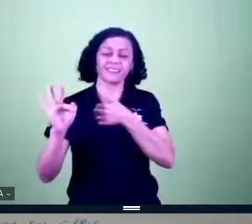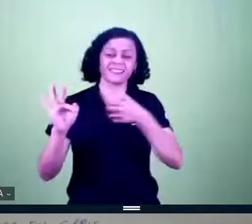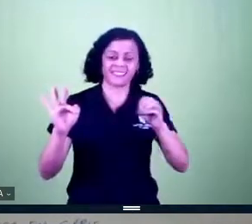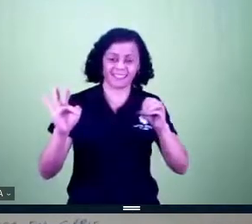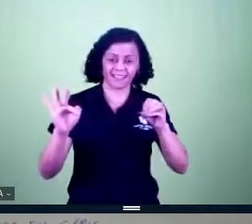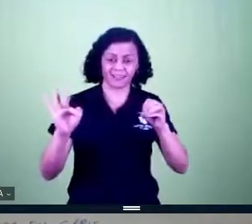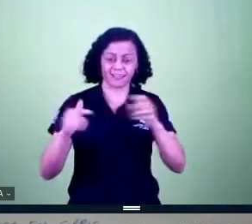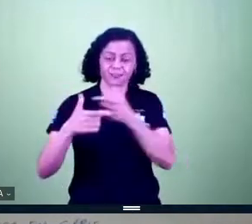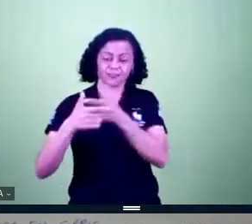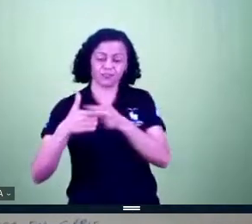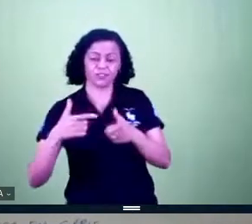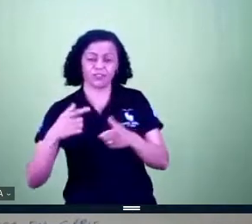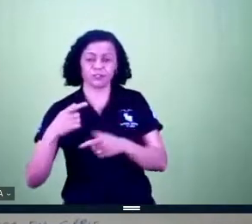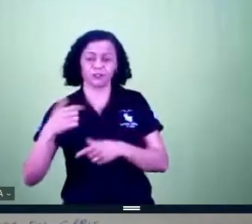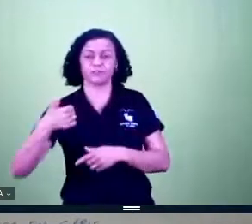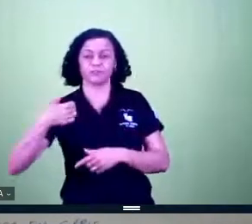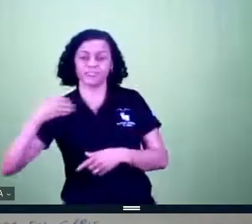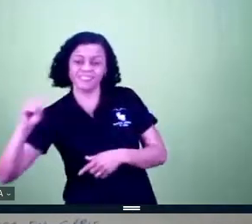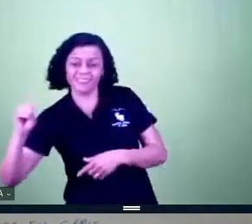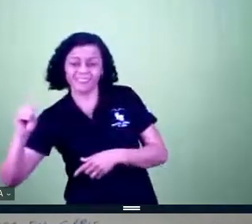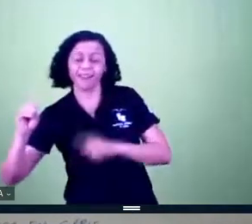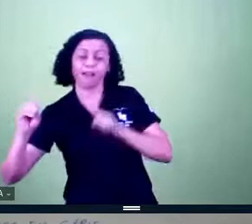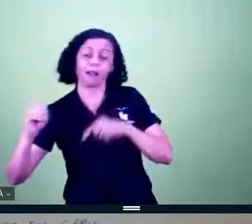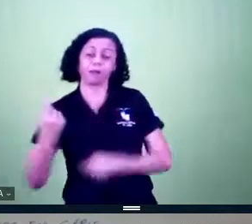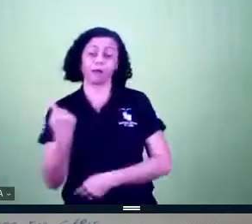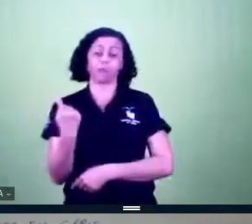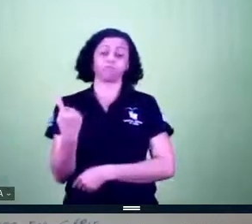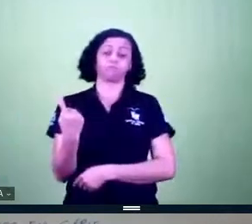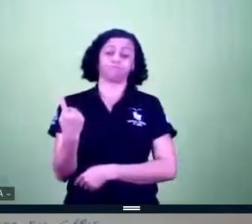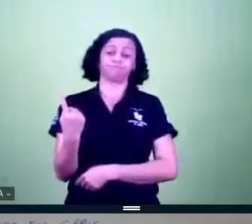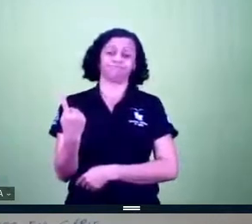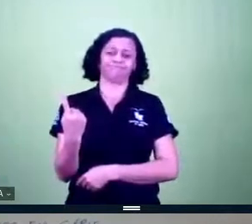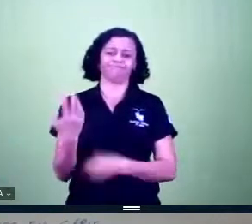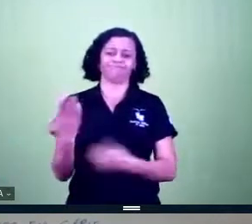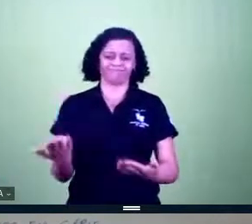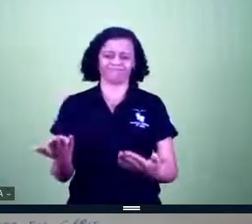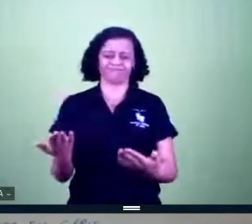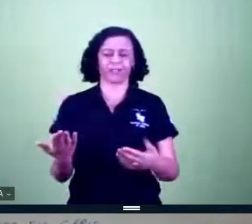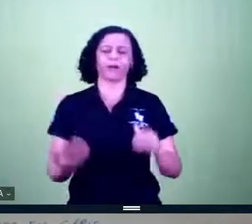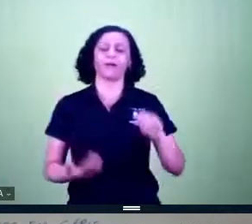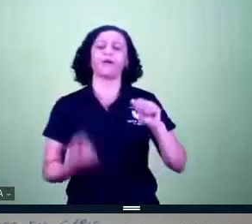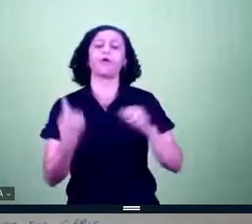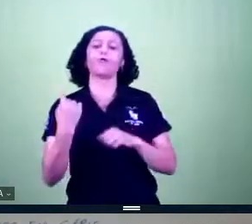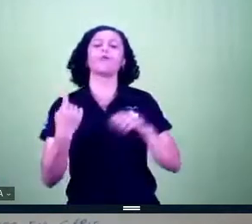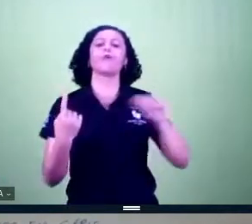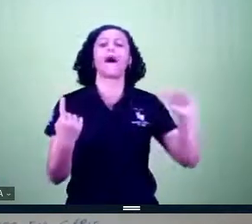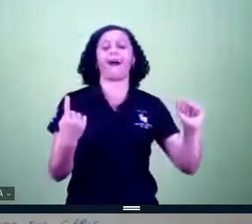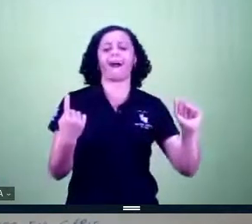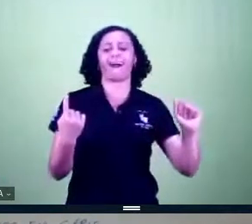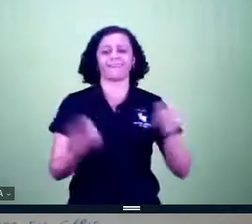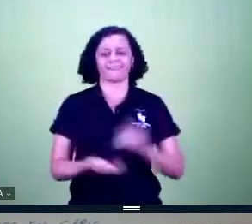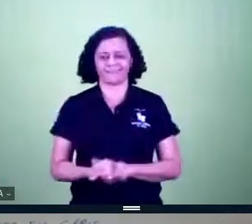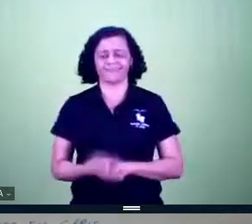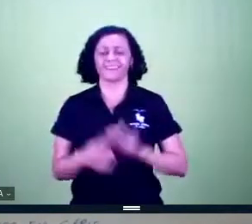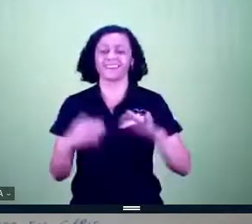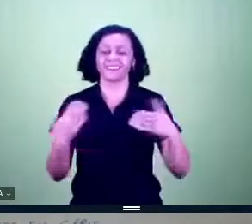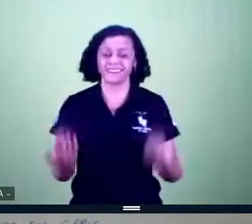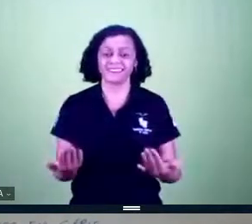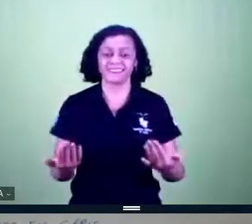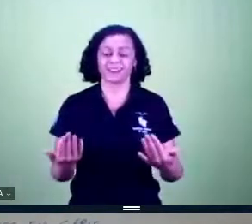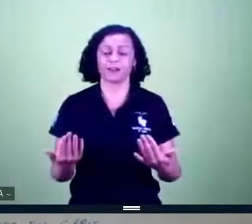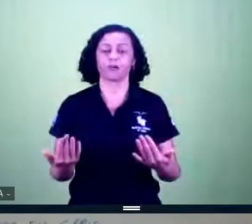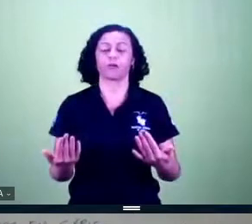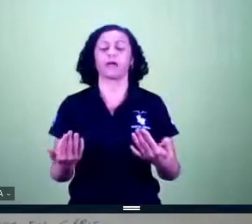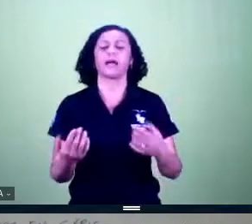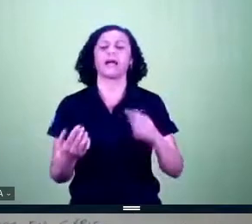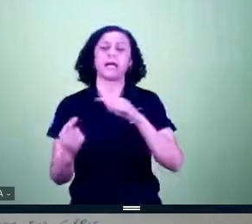a 1 ampere. Então eu falei o seguinte, olha, essa corrente aqui, na verdade, ela é de 1